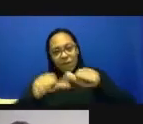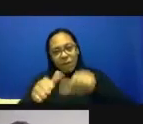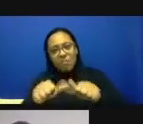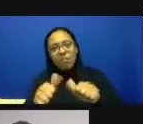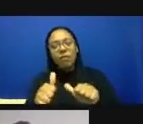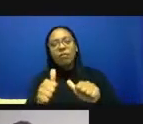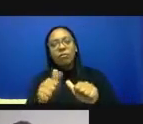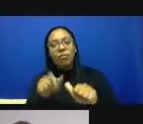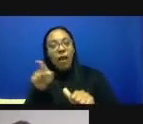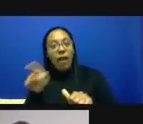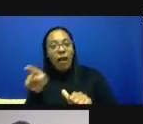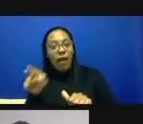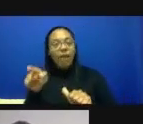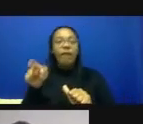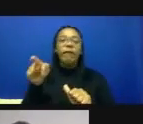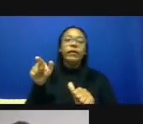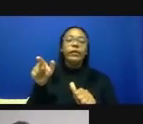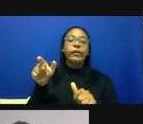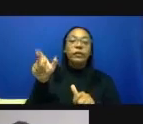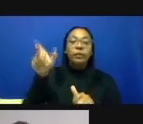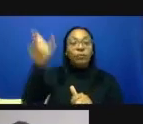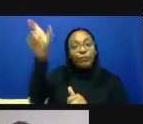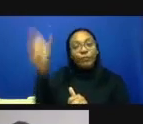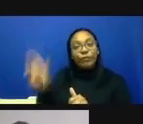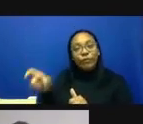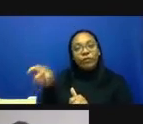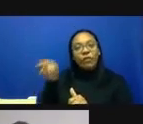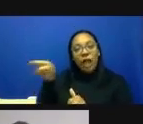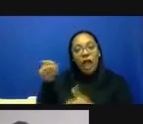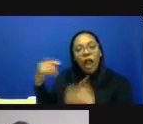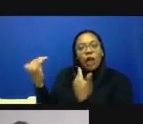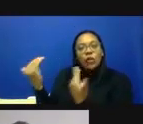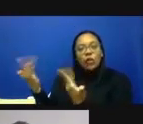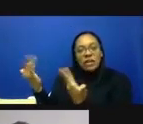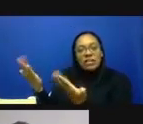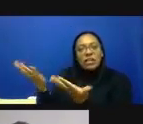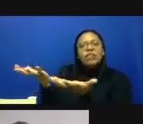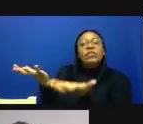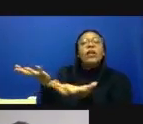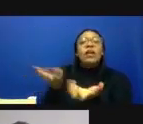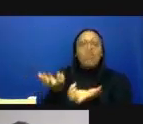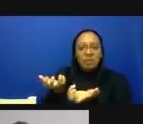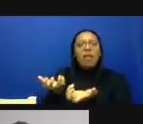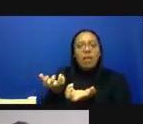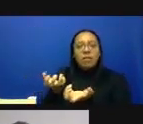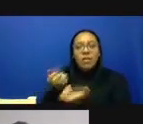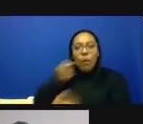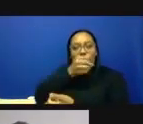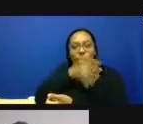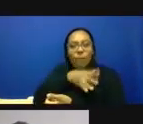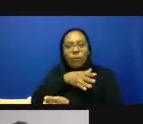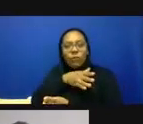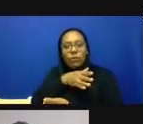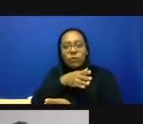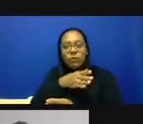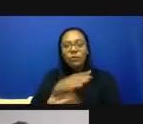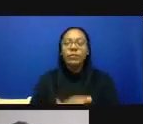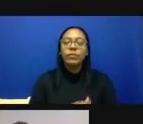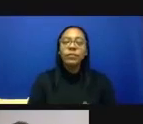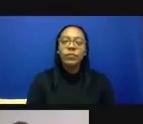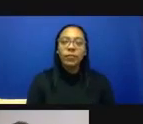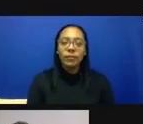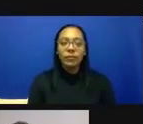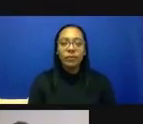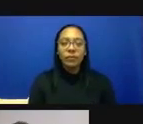a adolescente consente, aí pode ser avaliado isso judicialmente. A